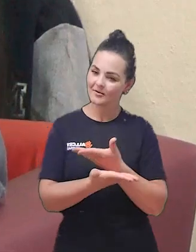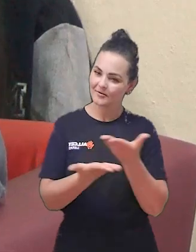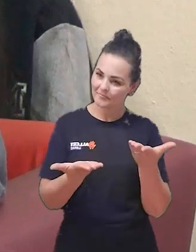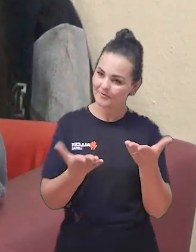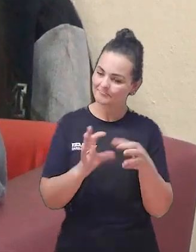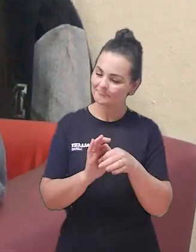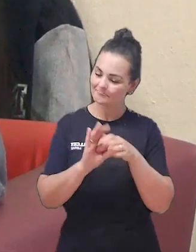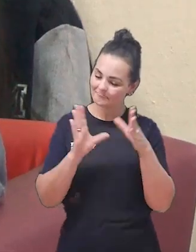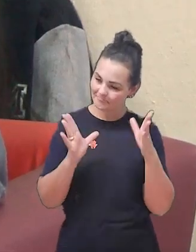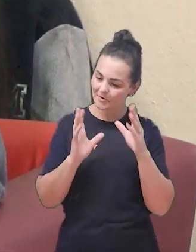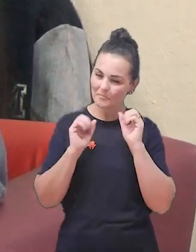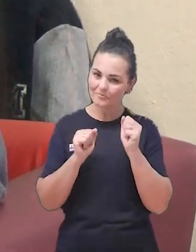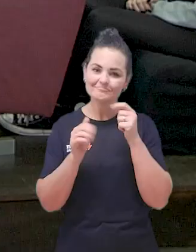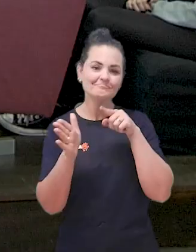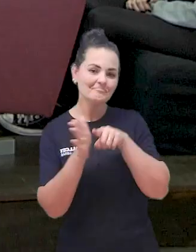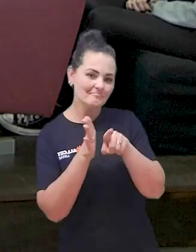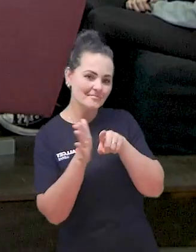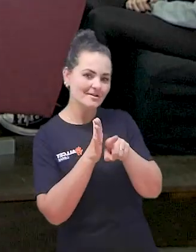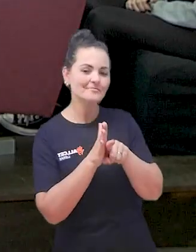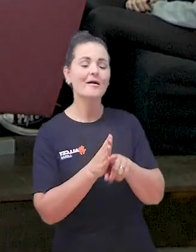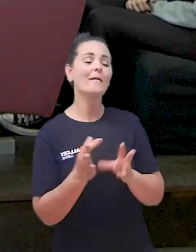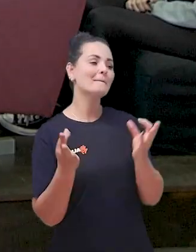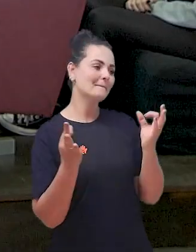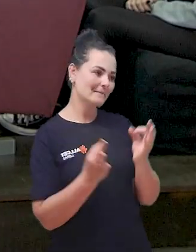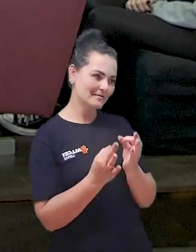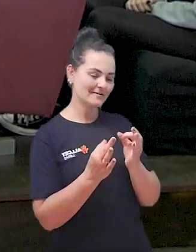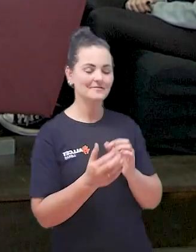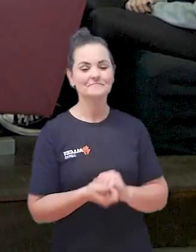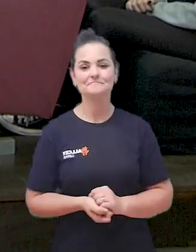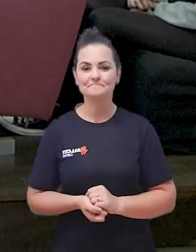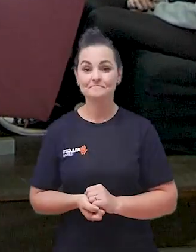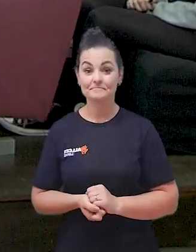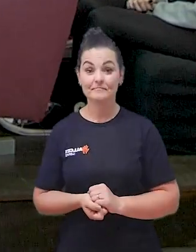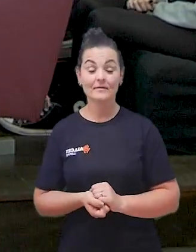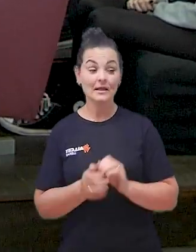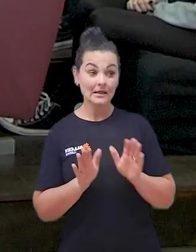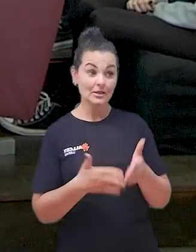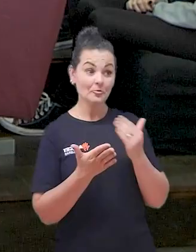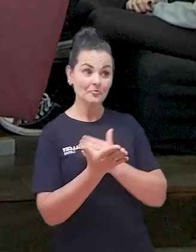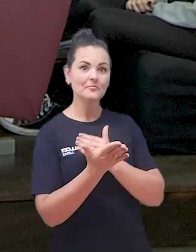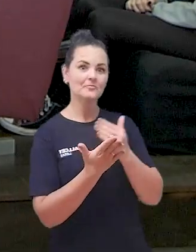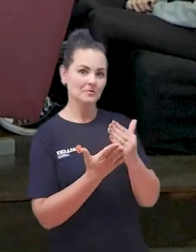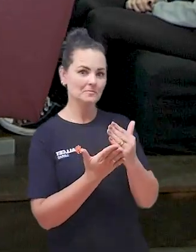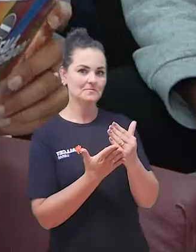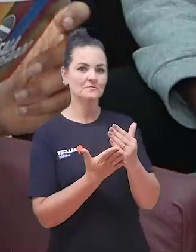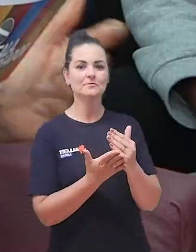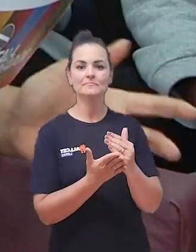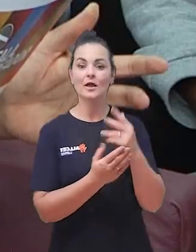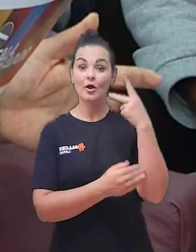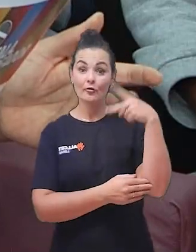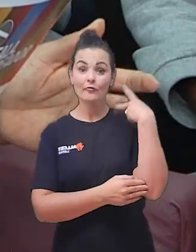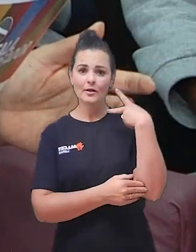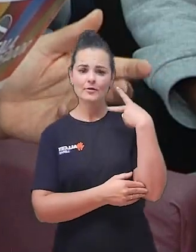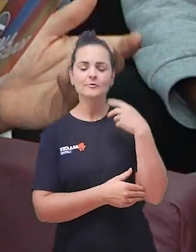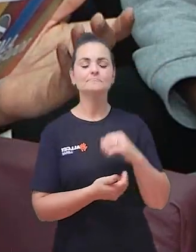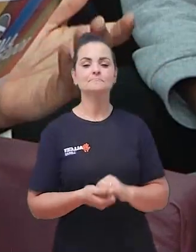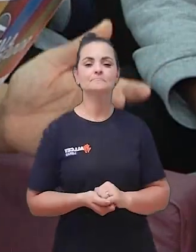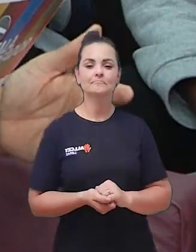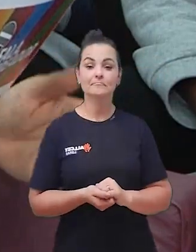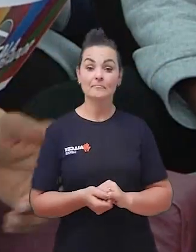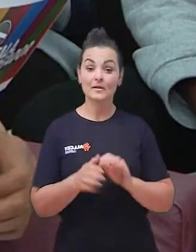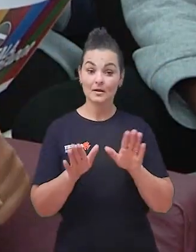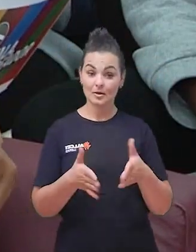aí abertos às perguntas, né? Perfeito. Então vamos começar. Vereador,